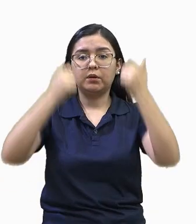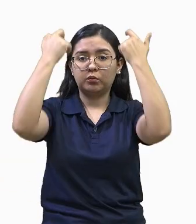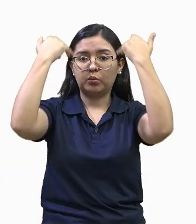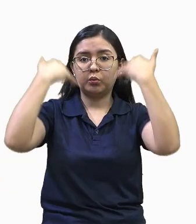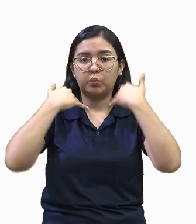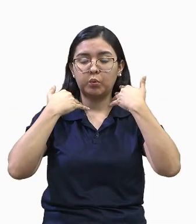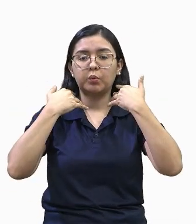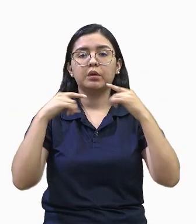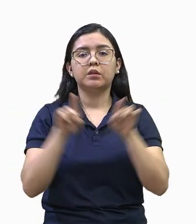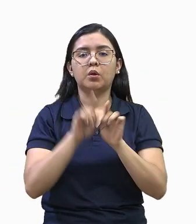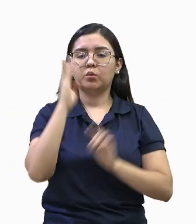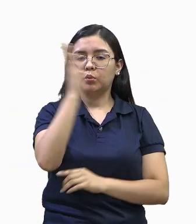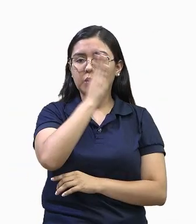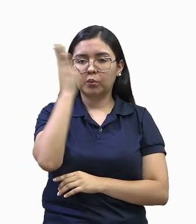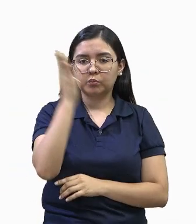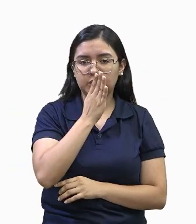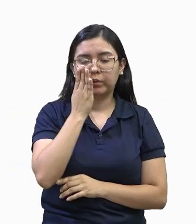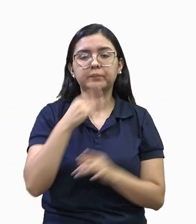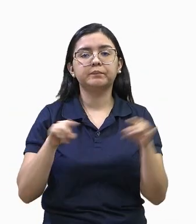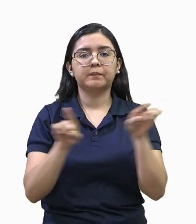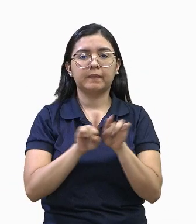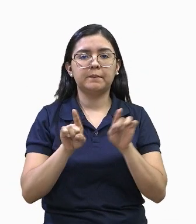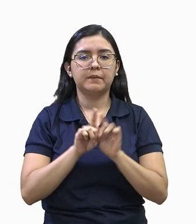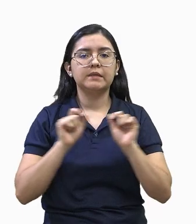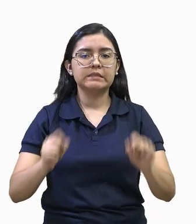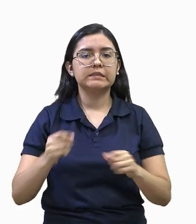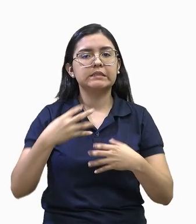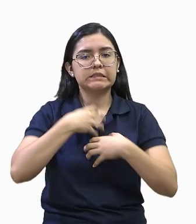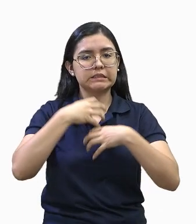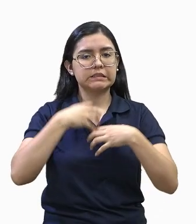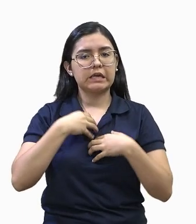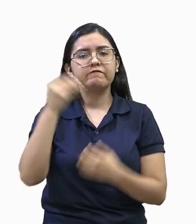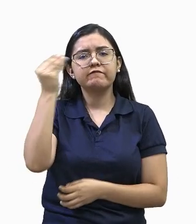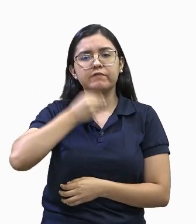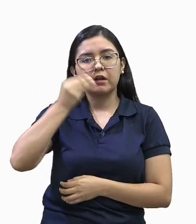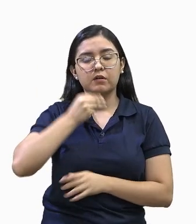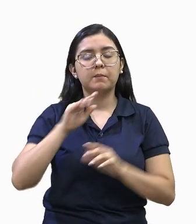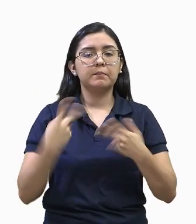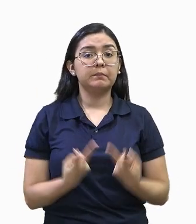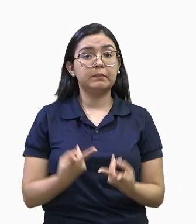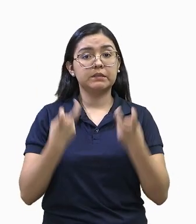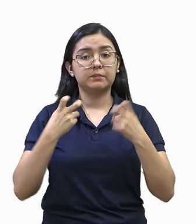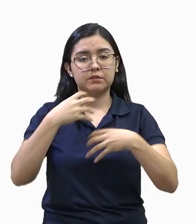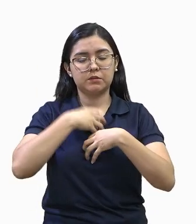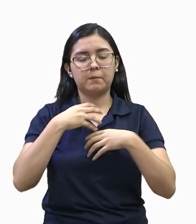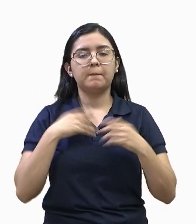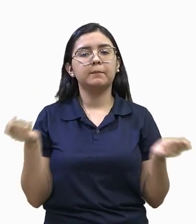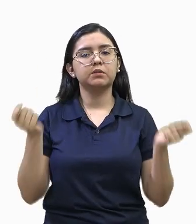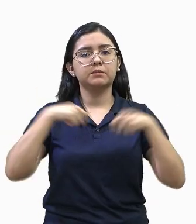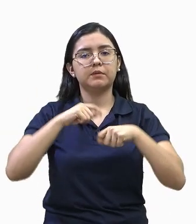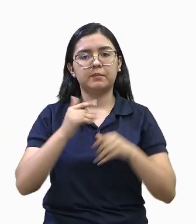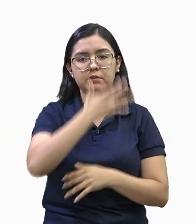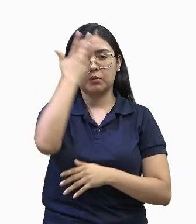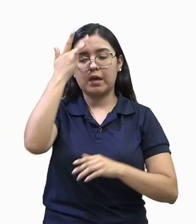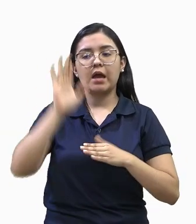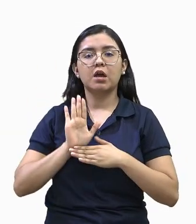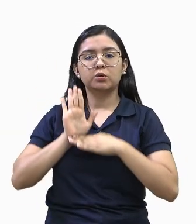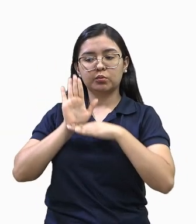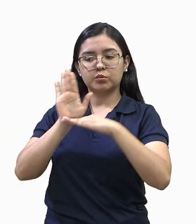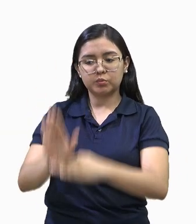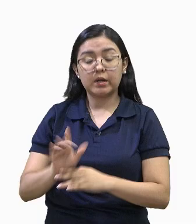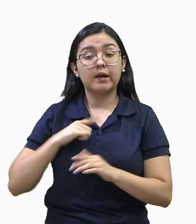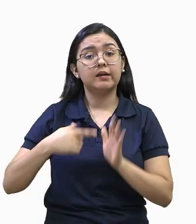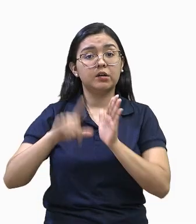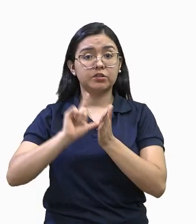frio, tontura, visão turva e fraqueza. Reconhecer esses sintomas permite agir antes que a pessoa caia e